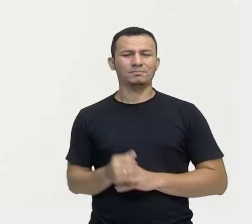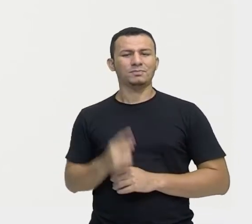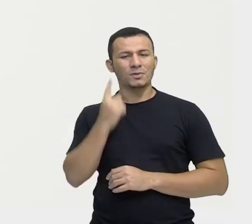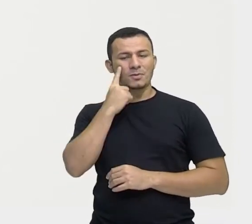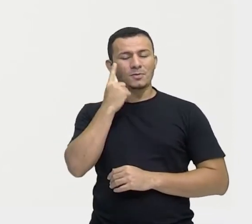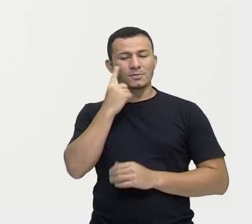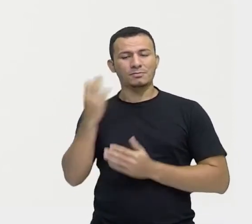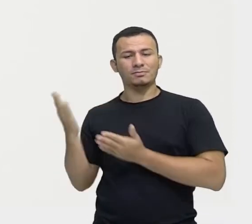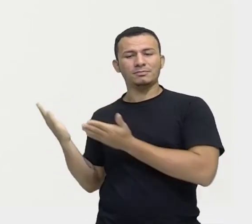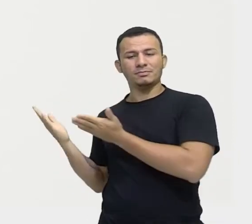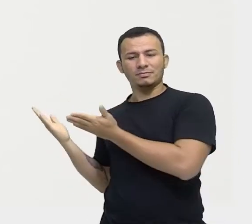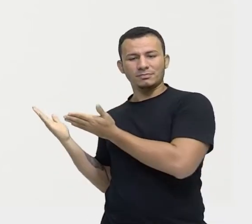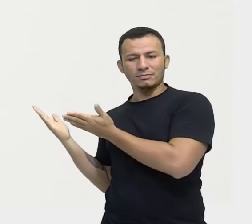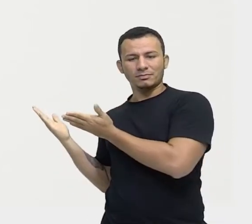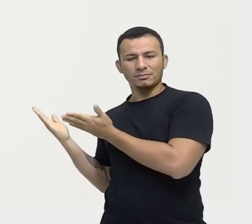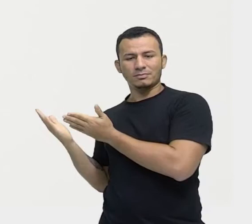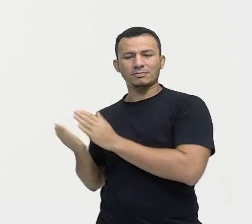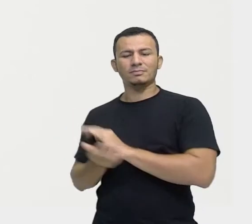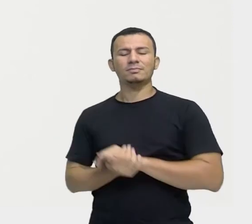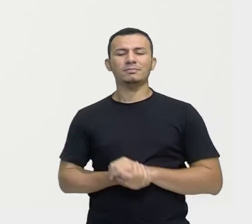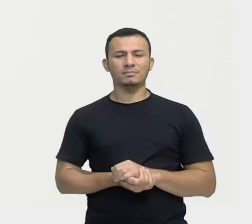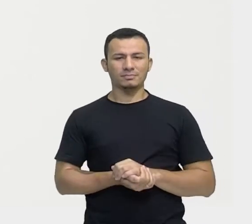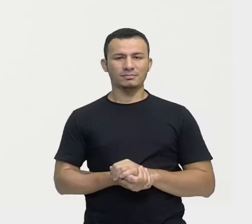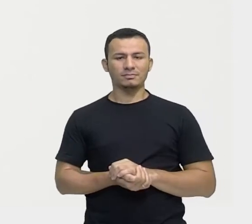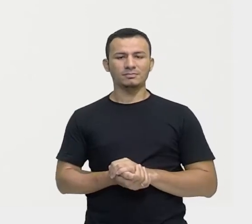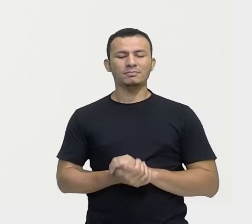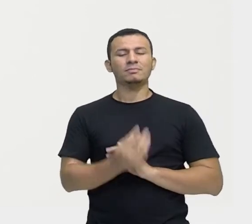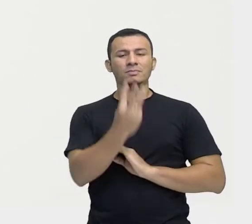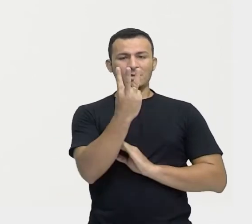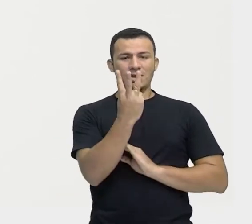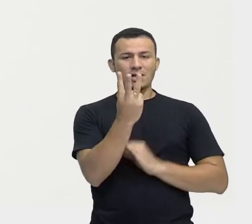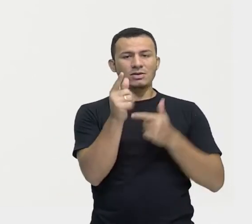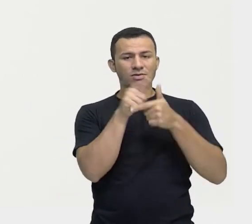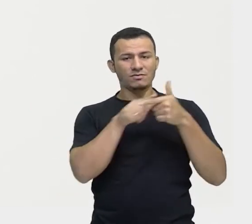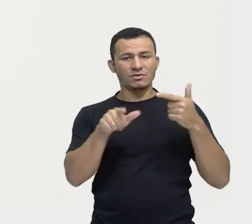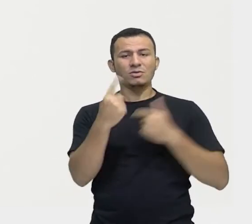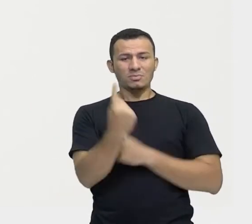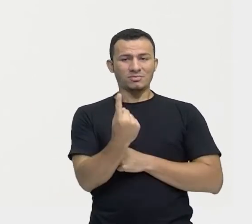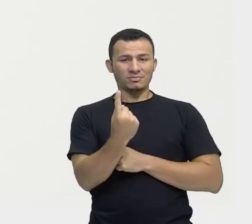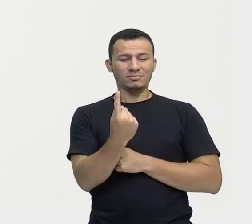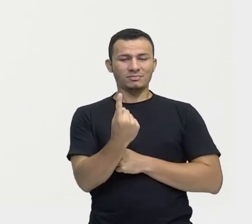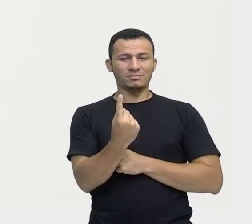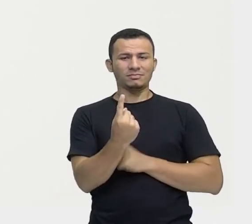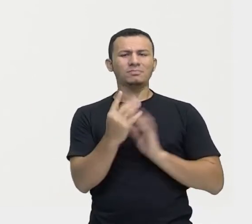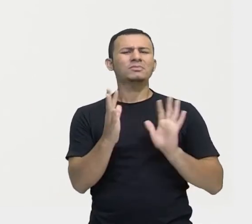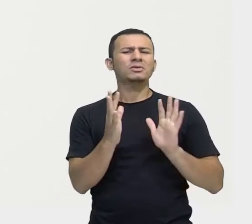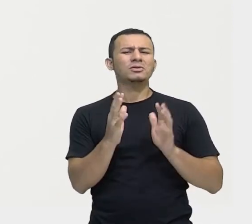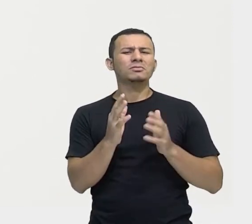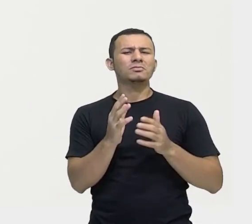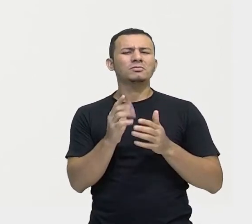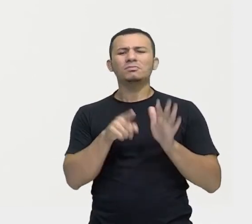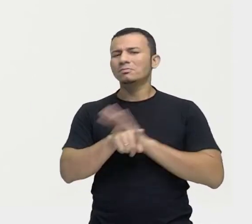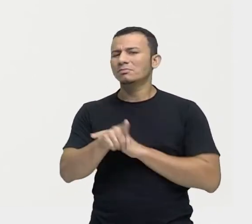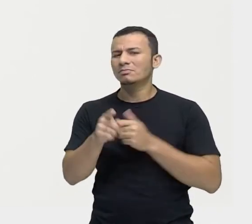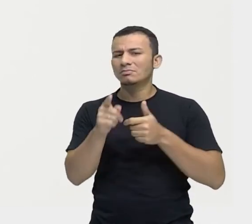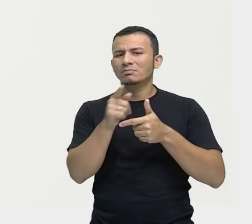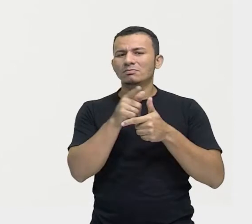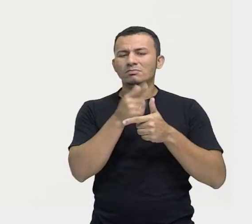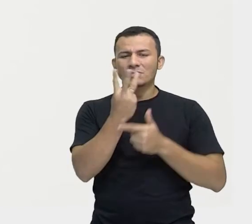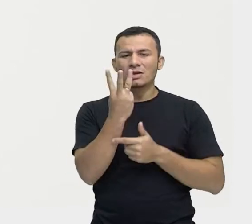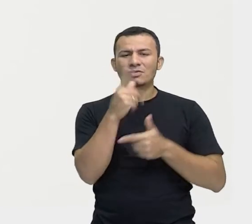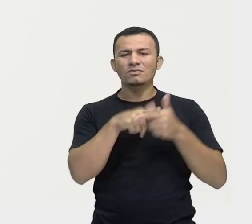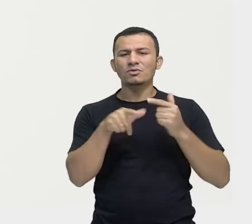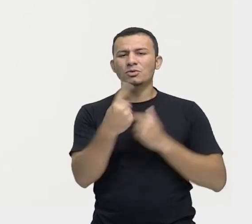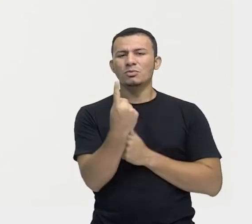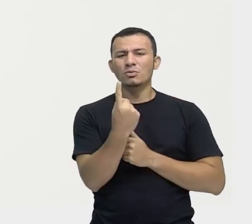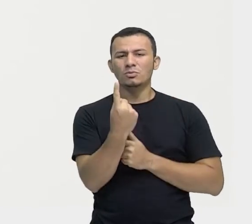com 1. Tá vendo? Muito bem. O que sobrou? 3 dividido por 1. E quanto é 3 dividido por 1? 3. Ou